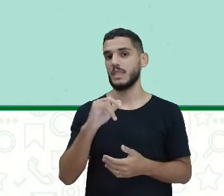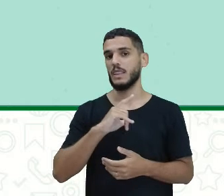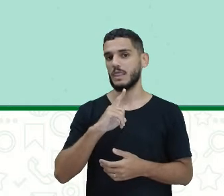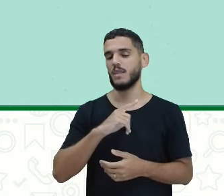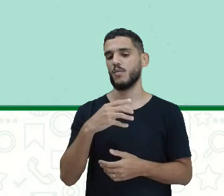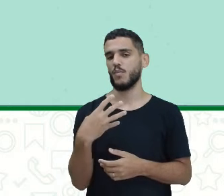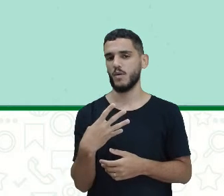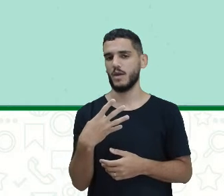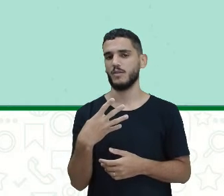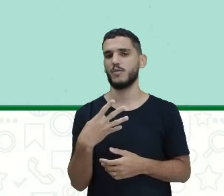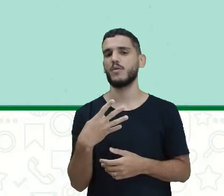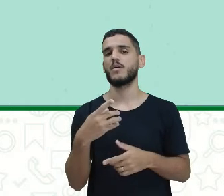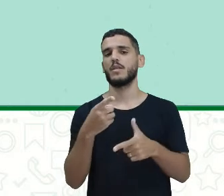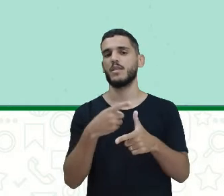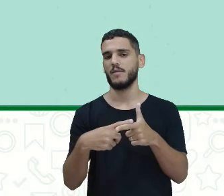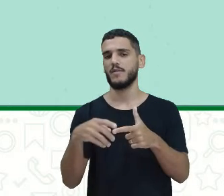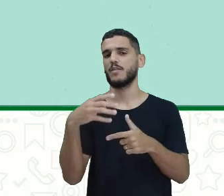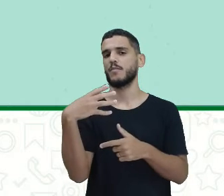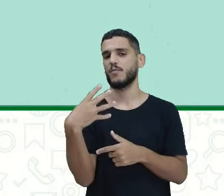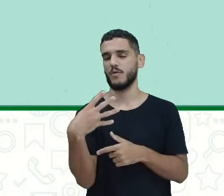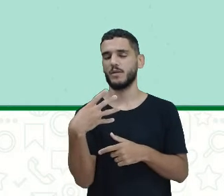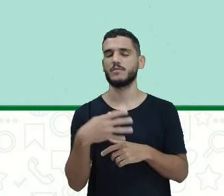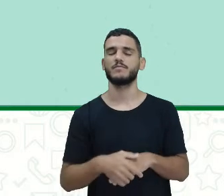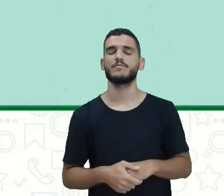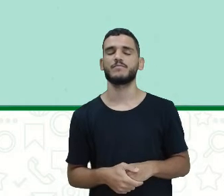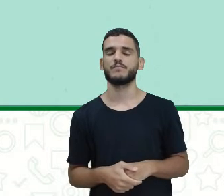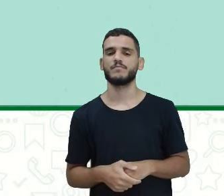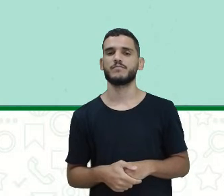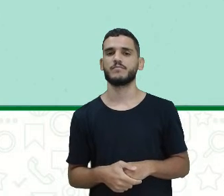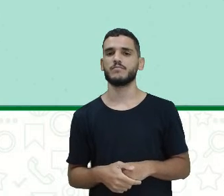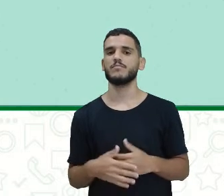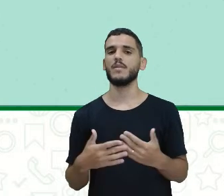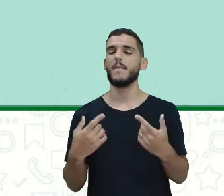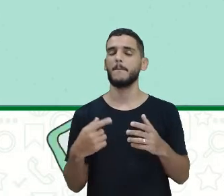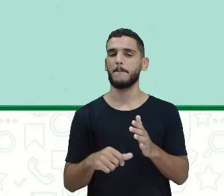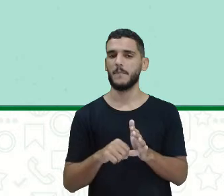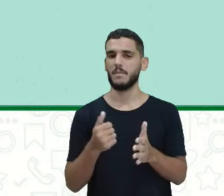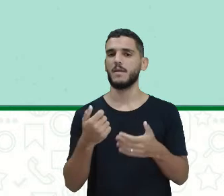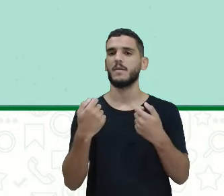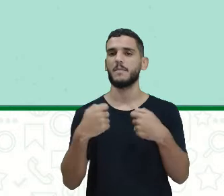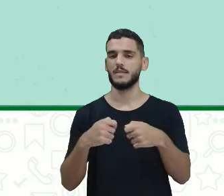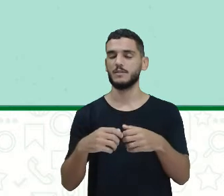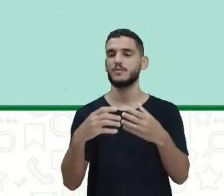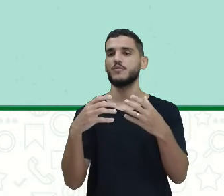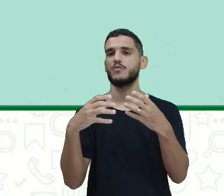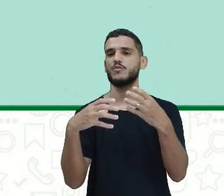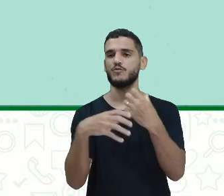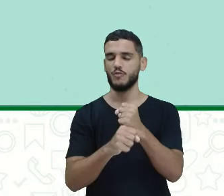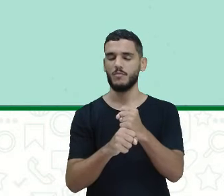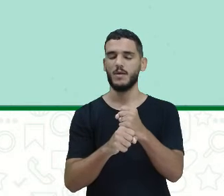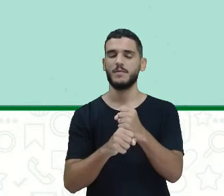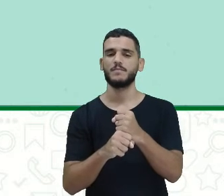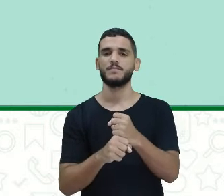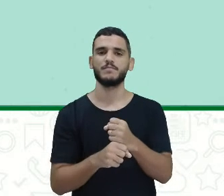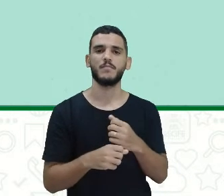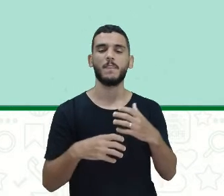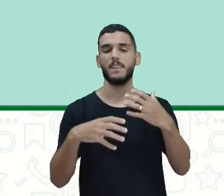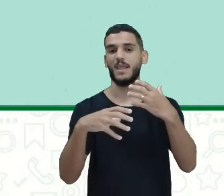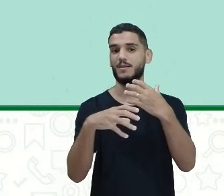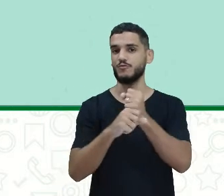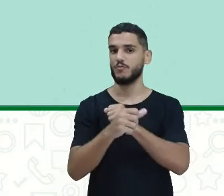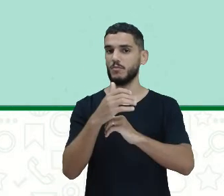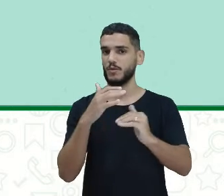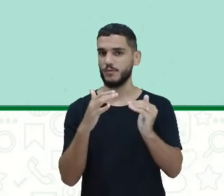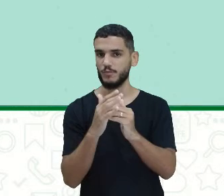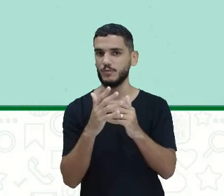vou dividir isso aí por 4. Só que primeiro eu preciso somar, tá bom? Então, vamos ver. A soma disso